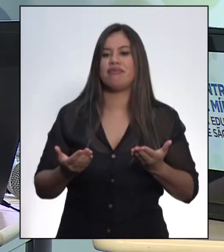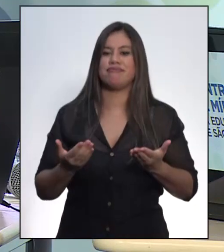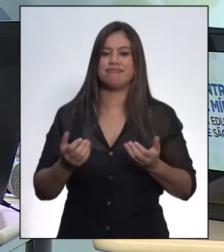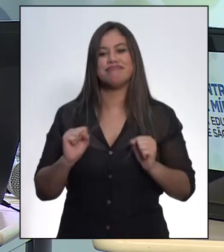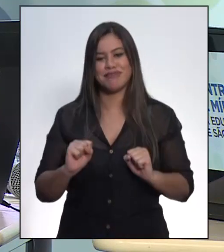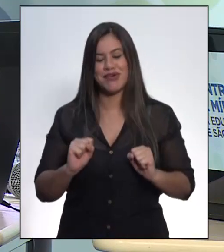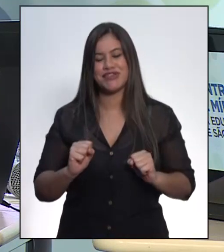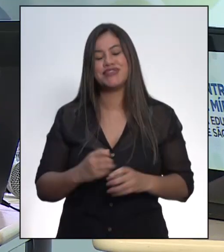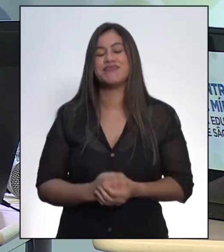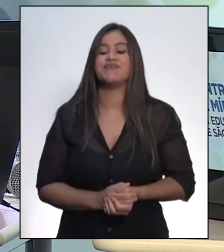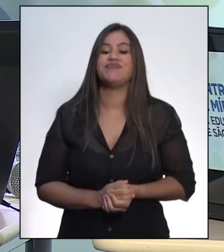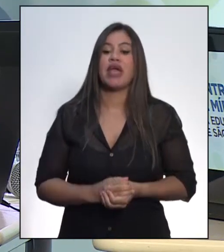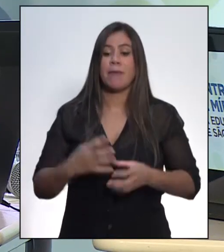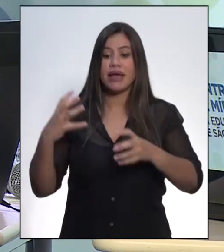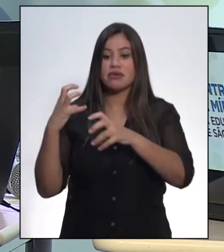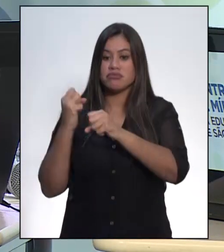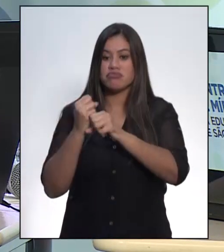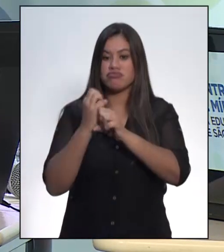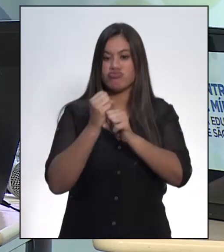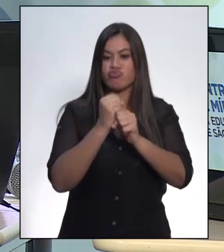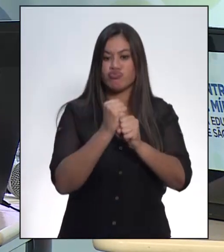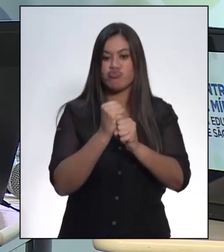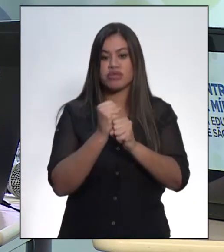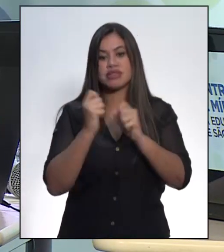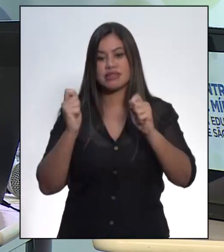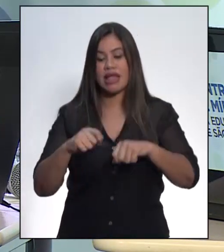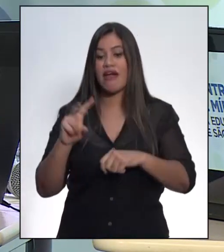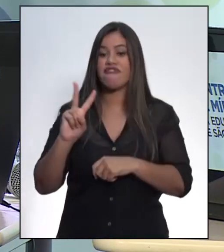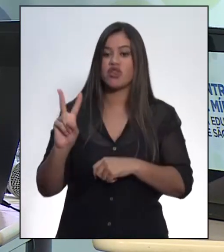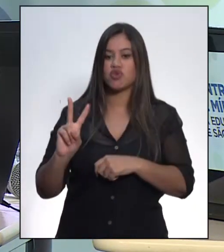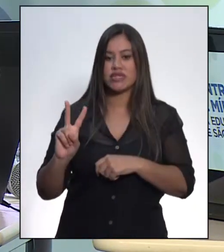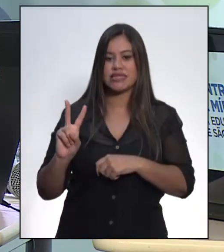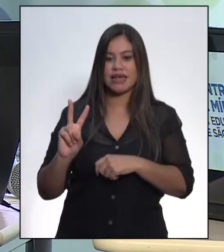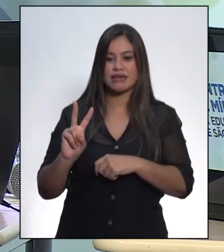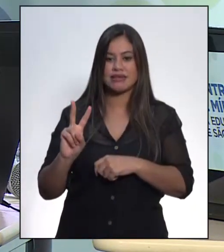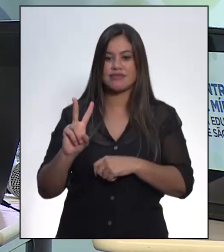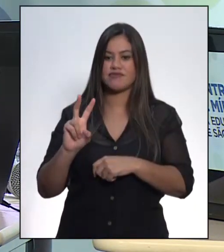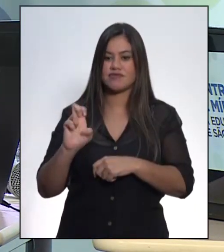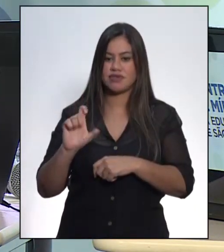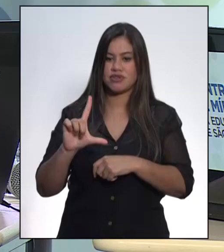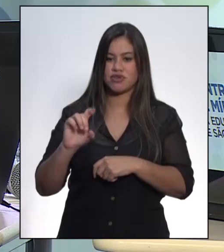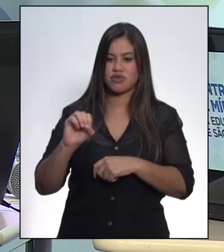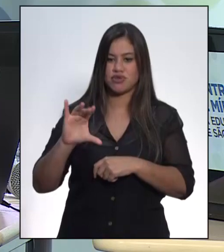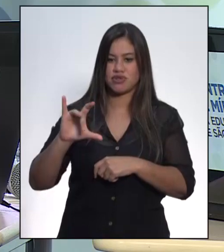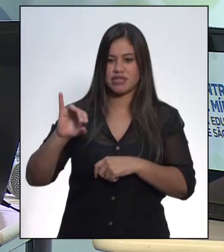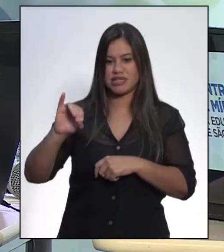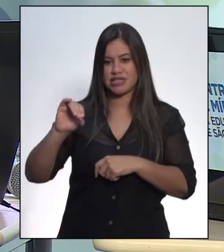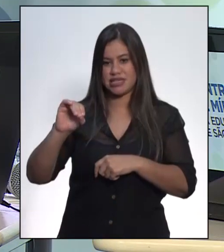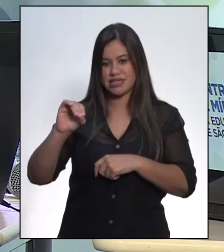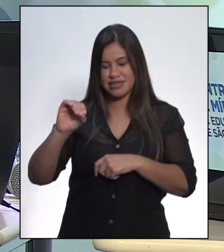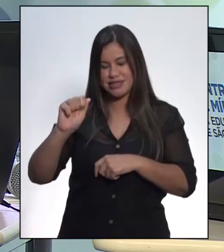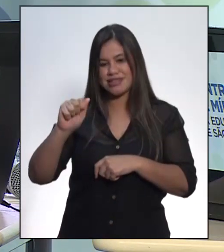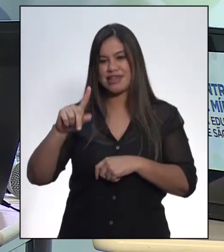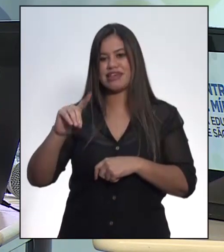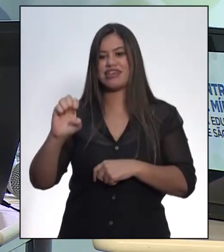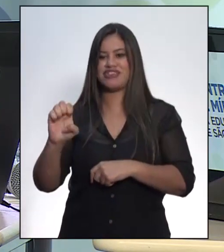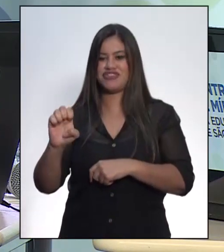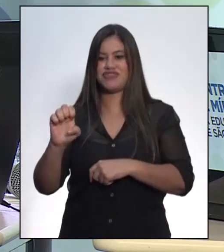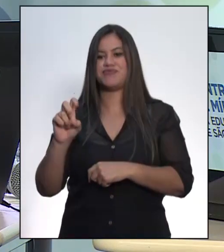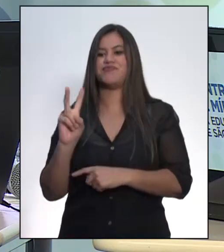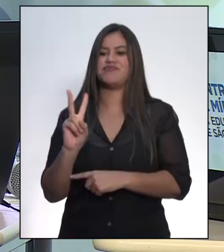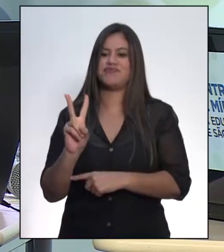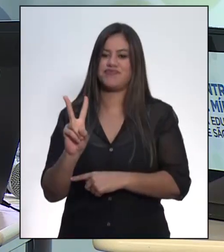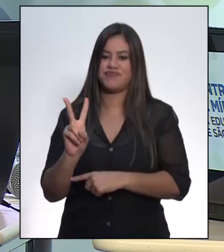a constante dele, porque não é uma constante de velocidade, então pode ser feito esse cálculo. Tanto que na apostila de